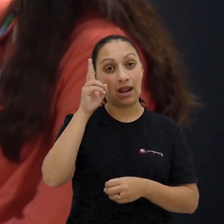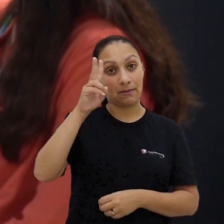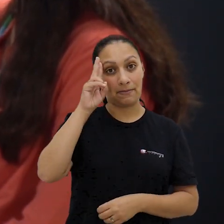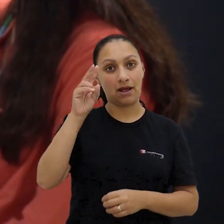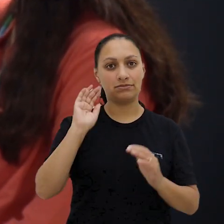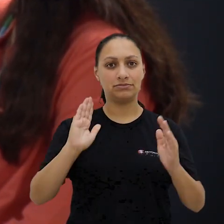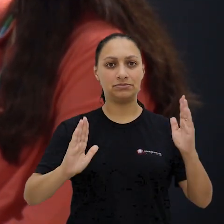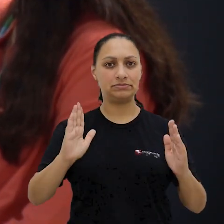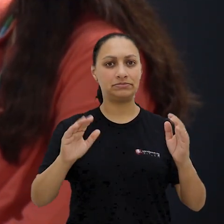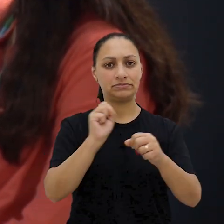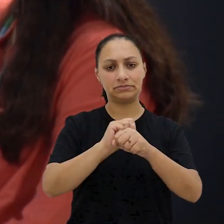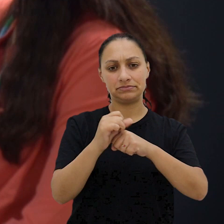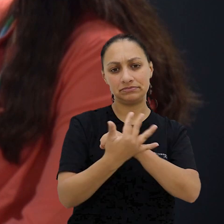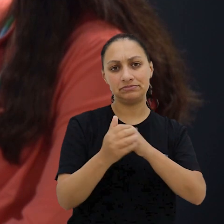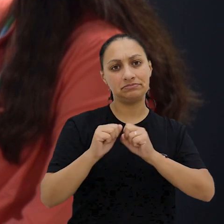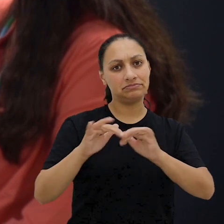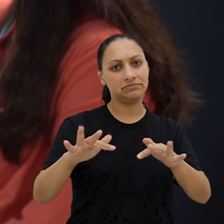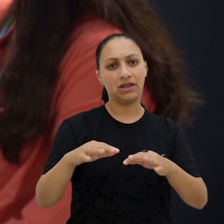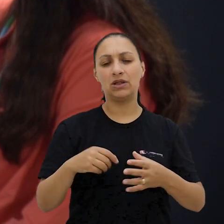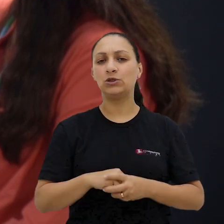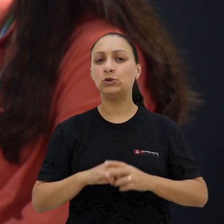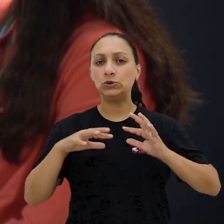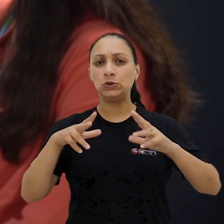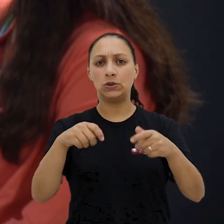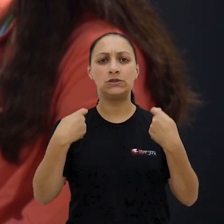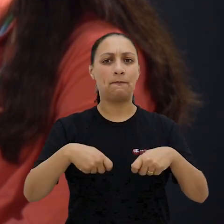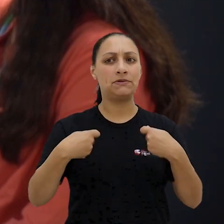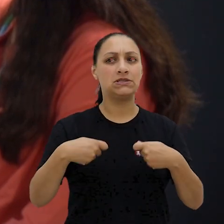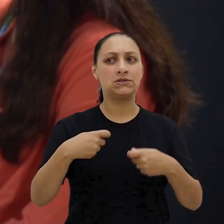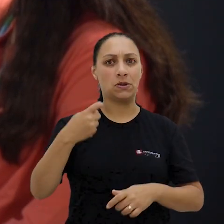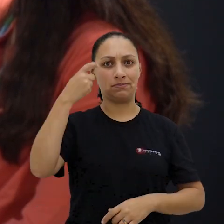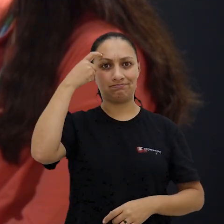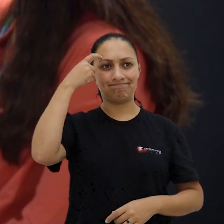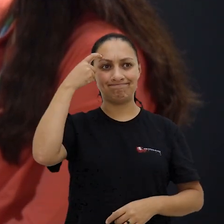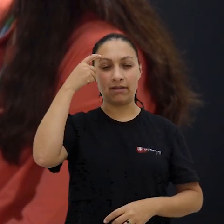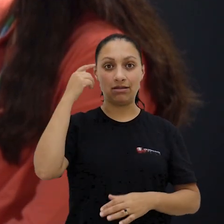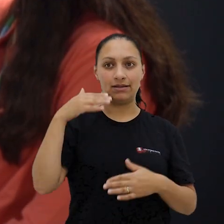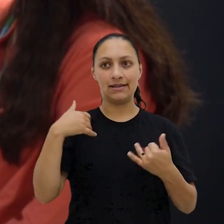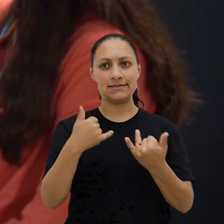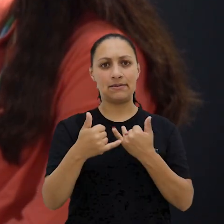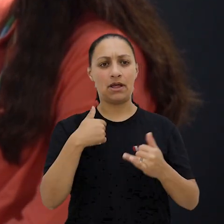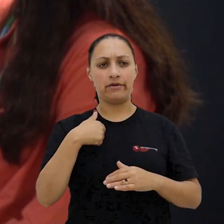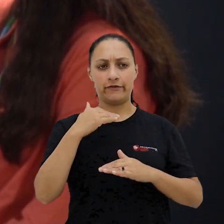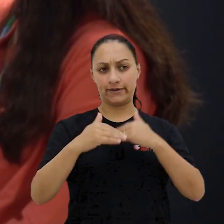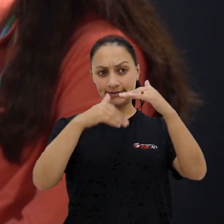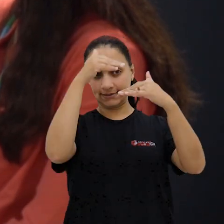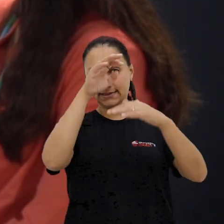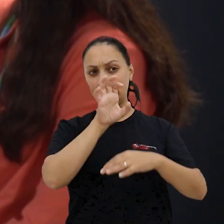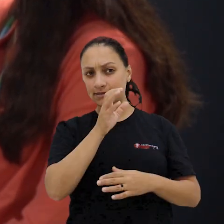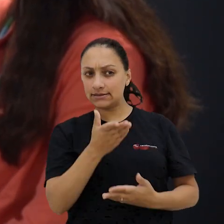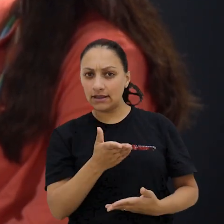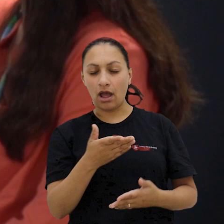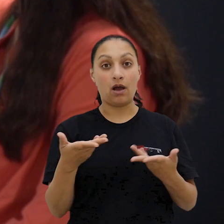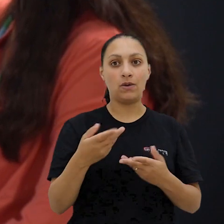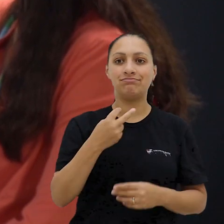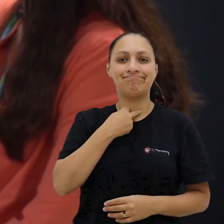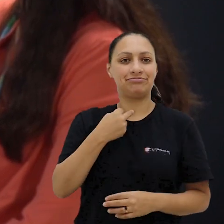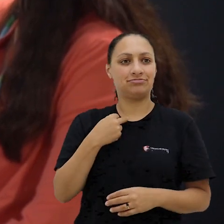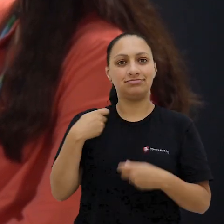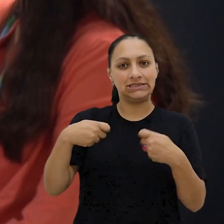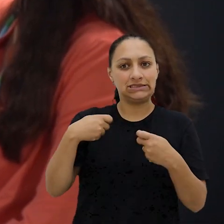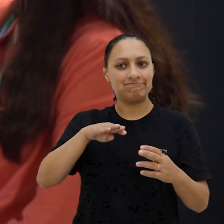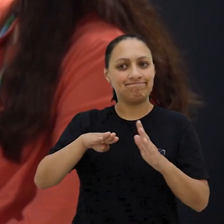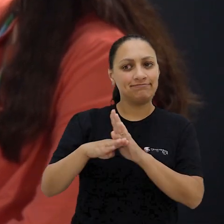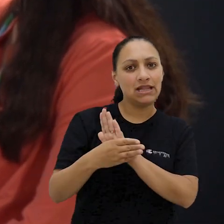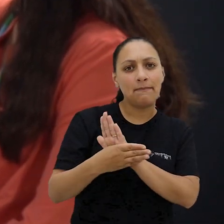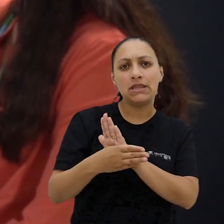2020, onde todo mundo teve que resetar um pouco da mentalidade. Eu tô crescendo assim, agora não dá mais. Como é que eu